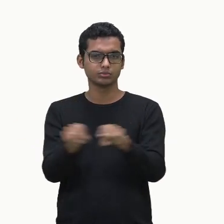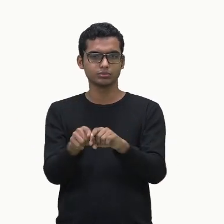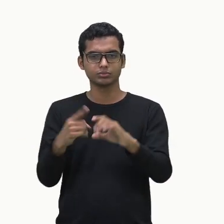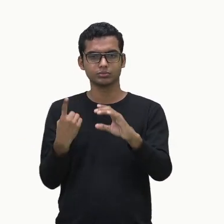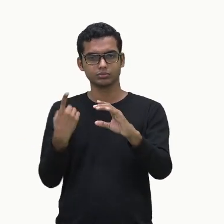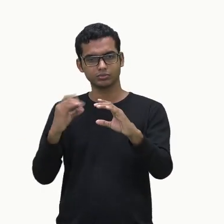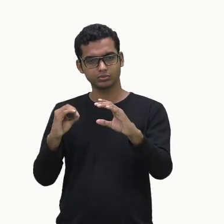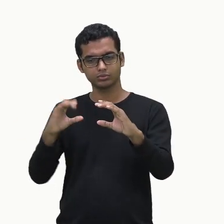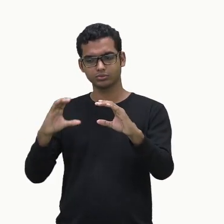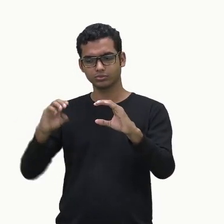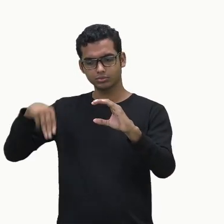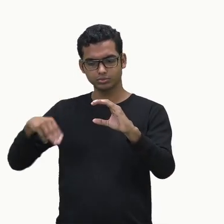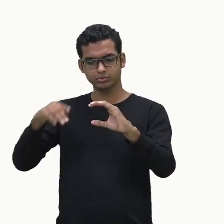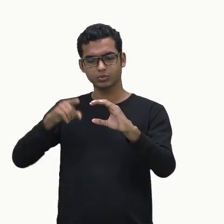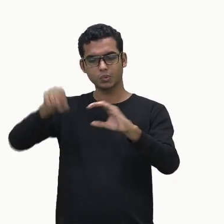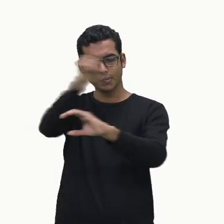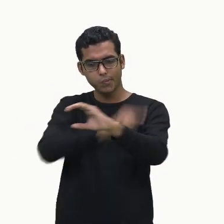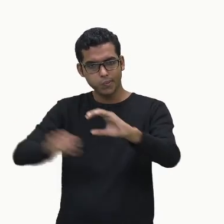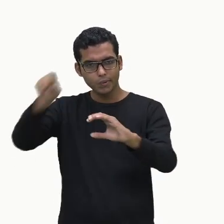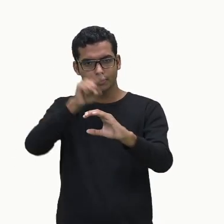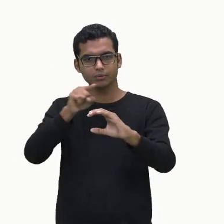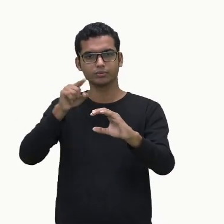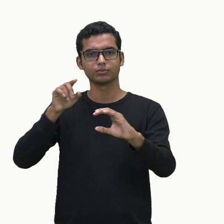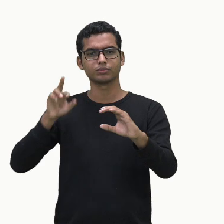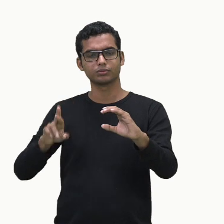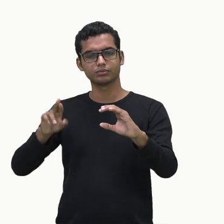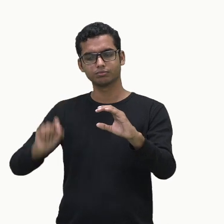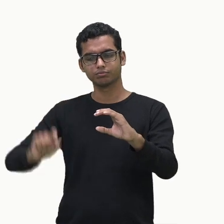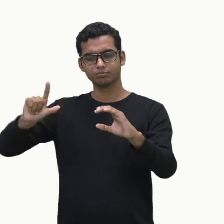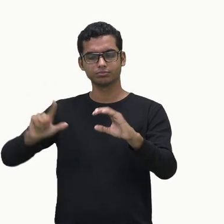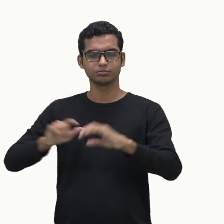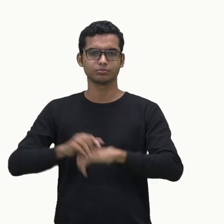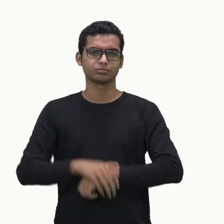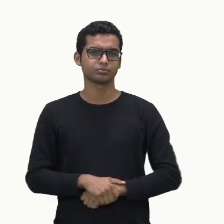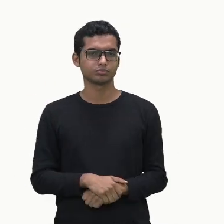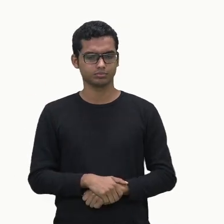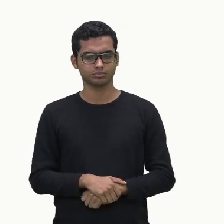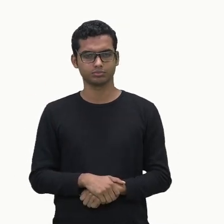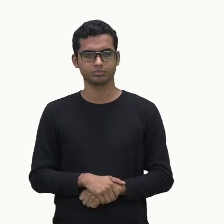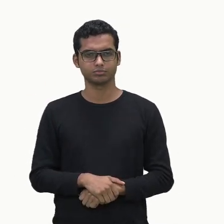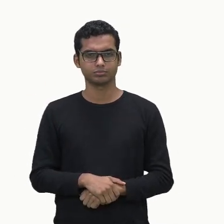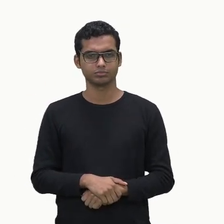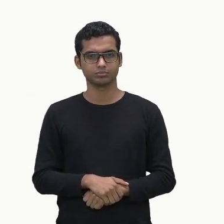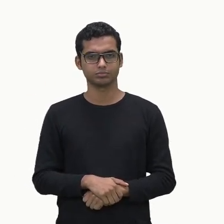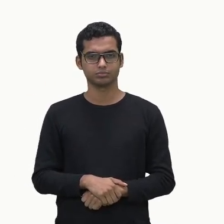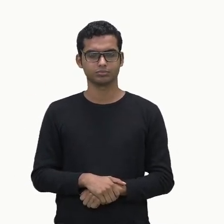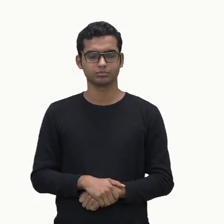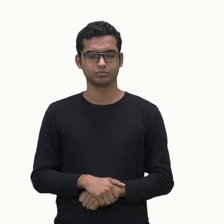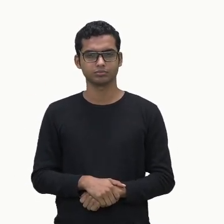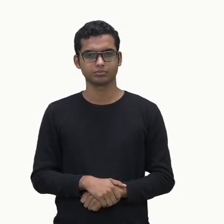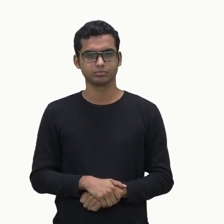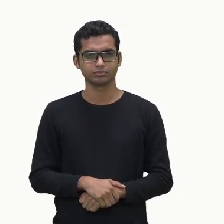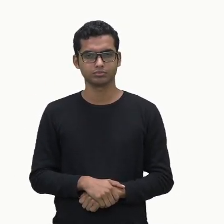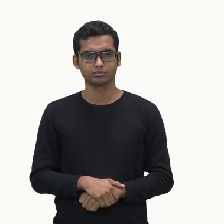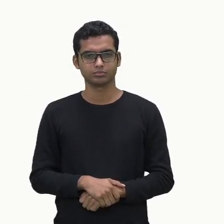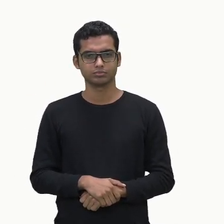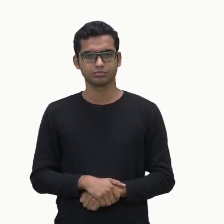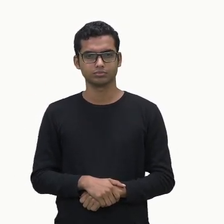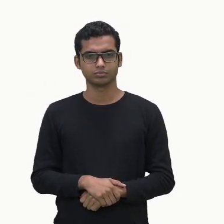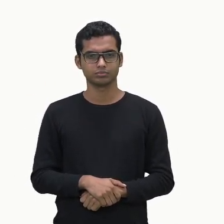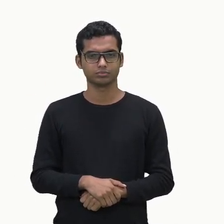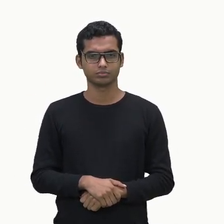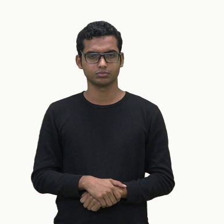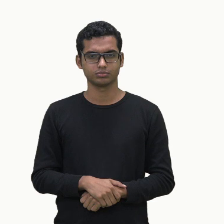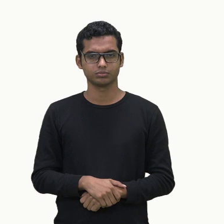o Rzão, o R maiúsculo, tá? Então, como nós mencionamos,